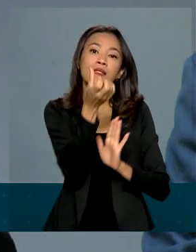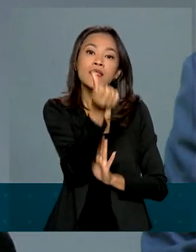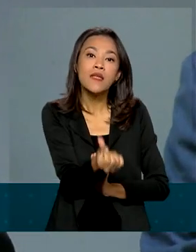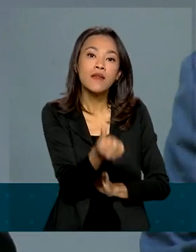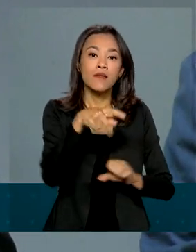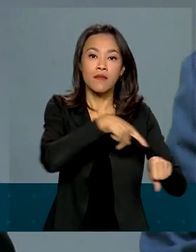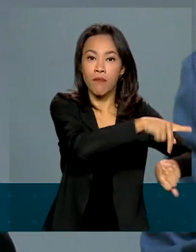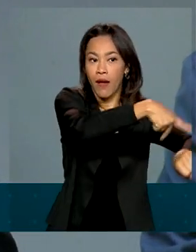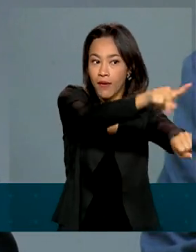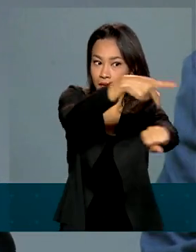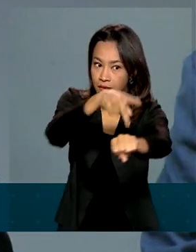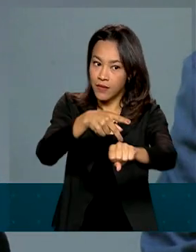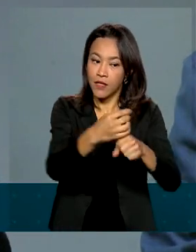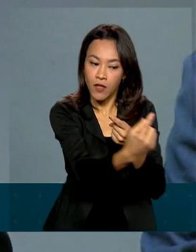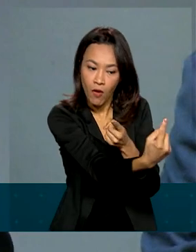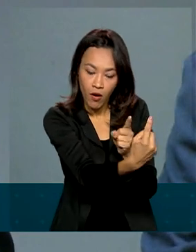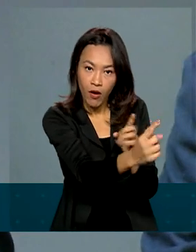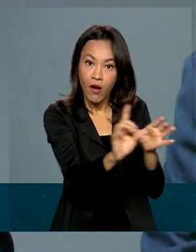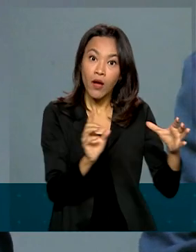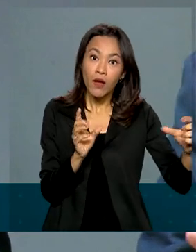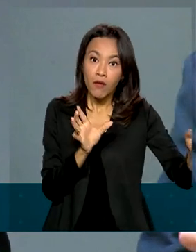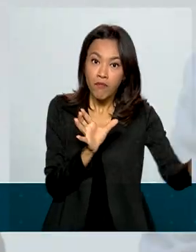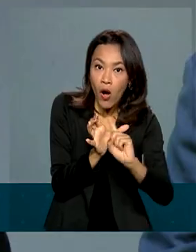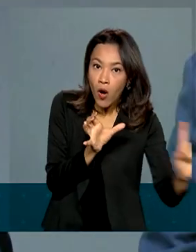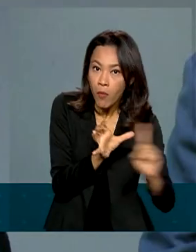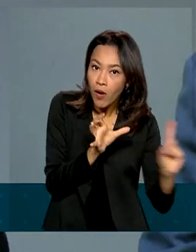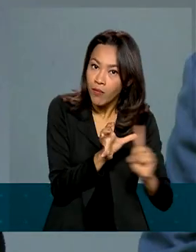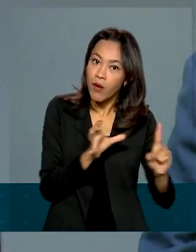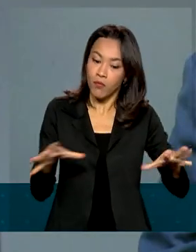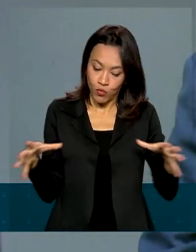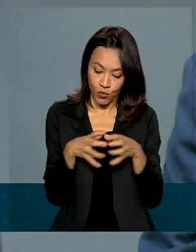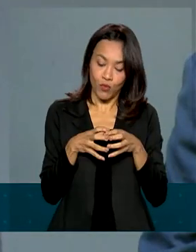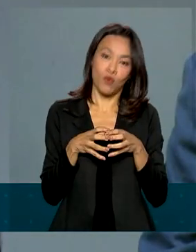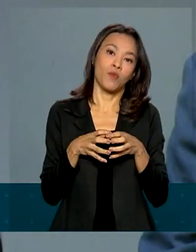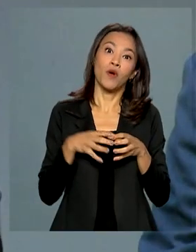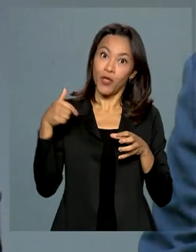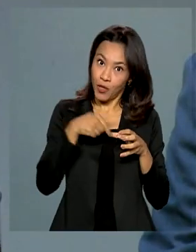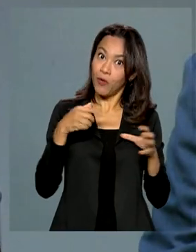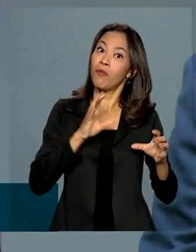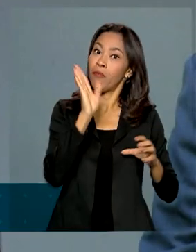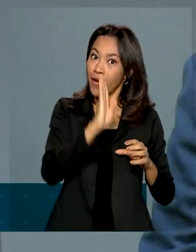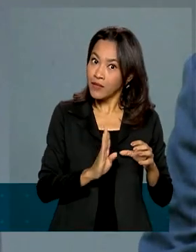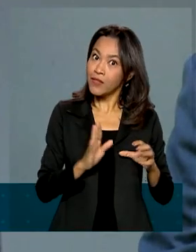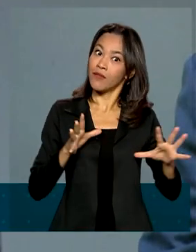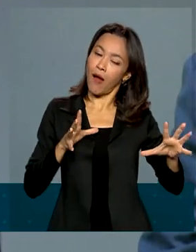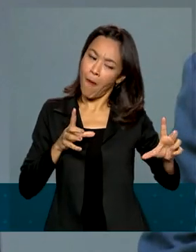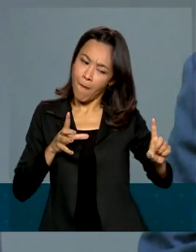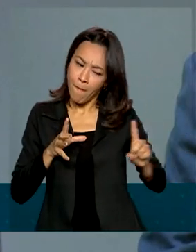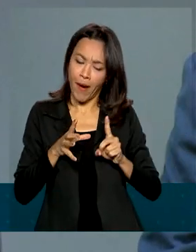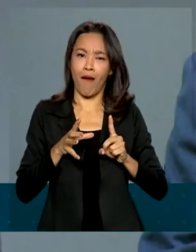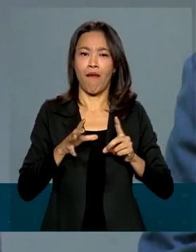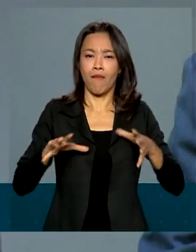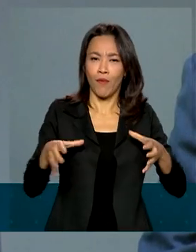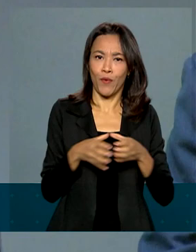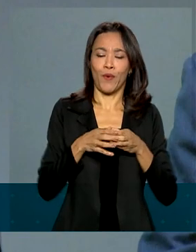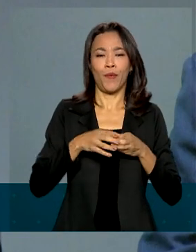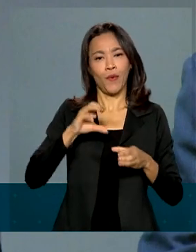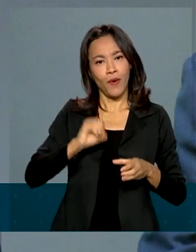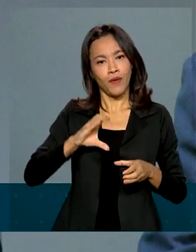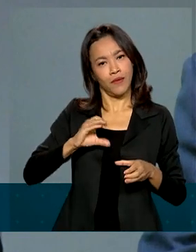final de acesso à OCDE e o Brasil está bastante avançado. Estamos dando um passo decisivo nesse mapa, nesse